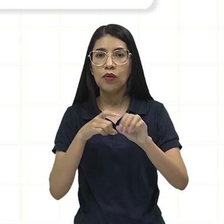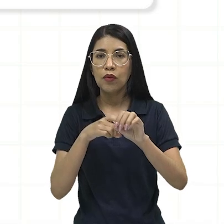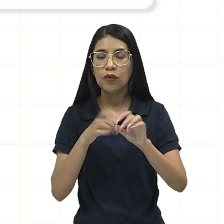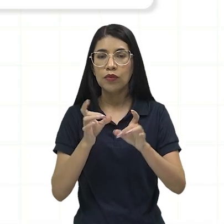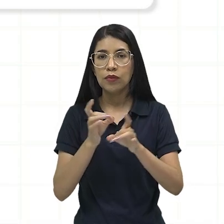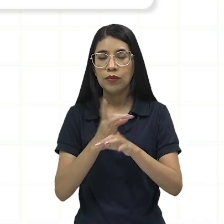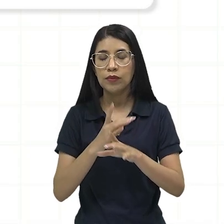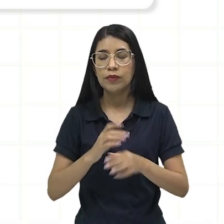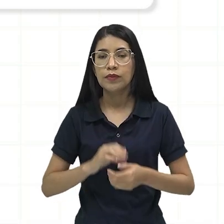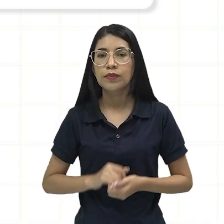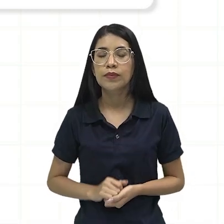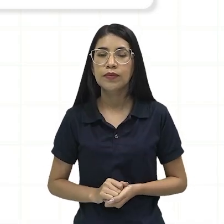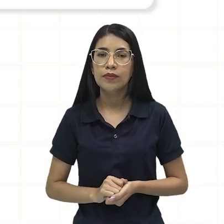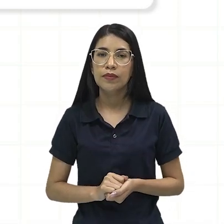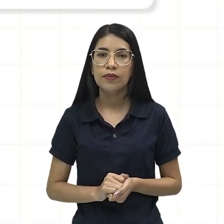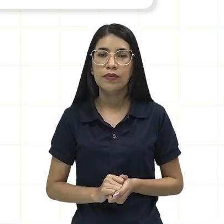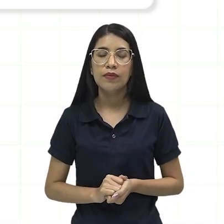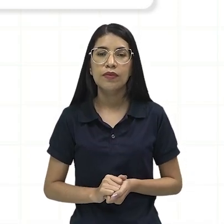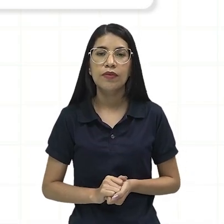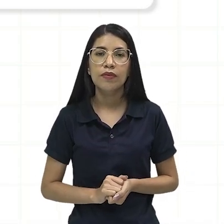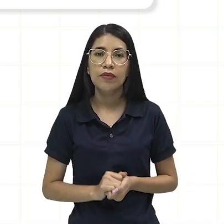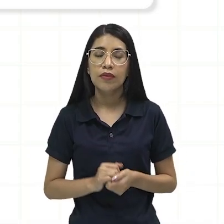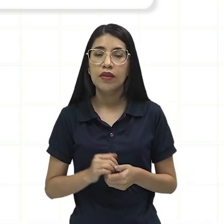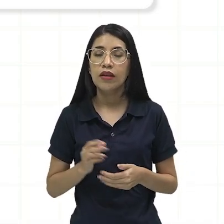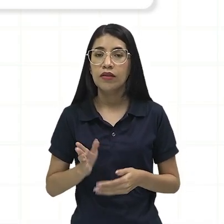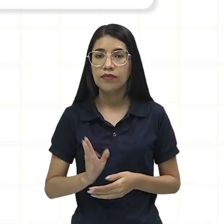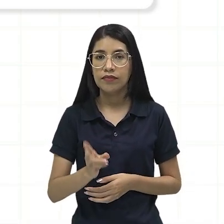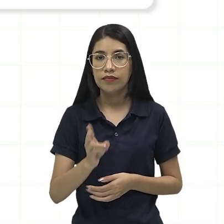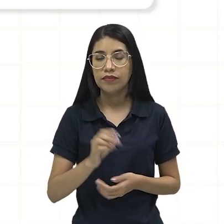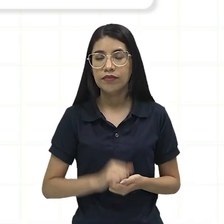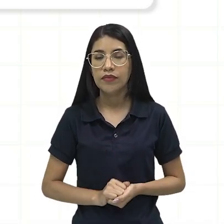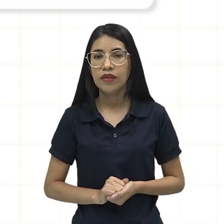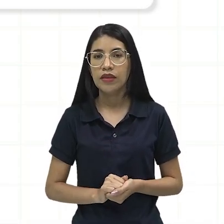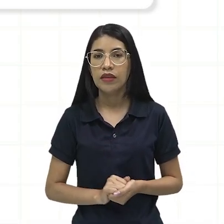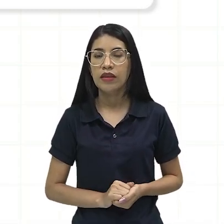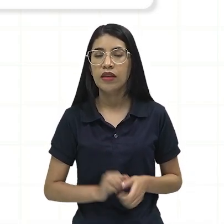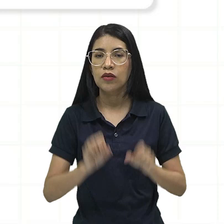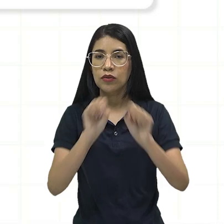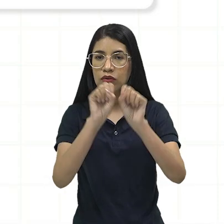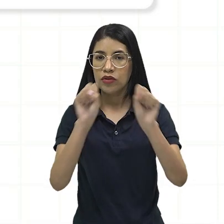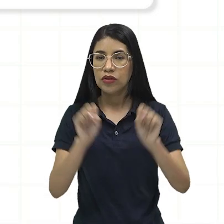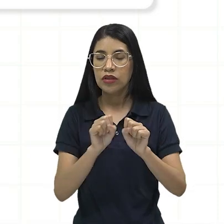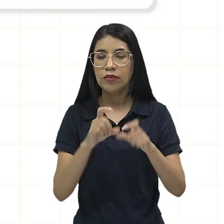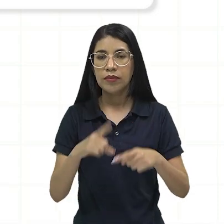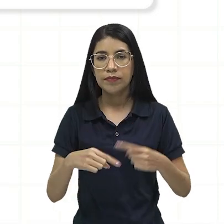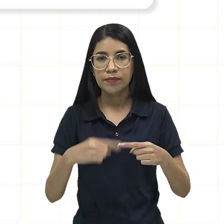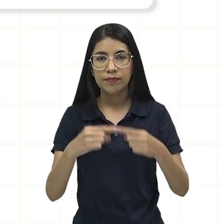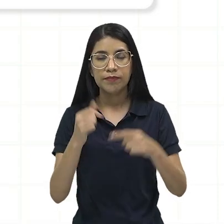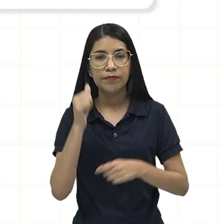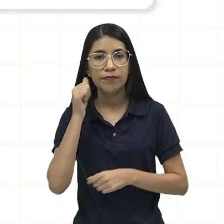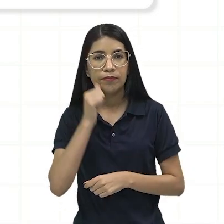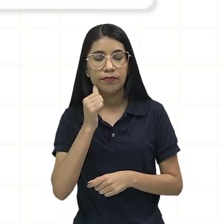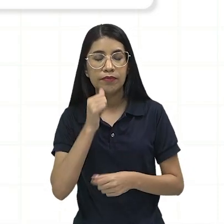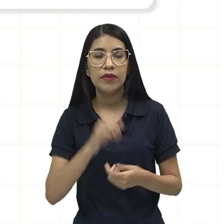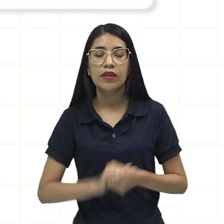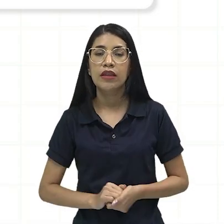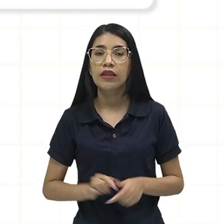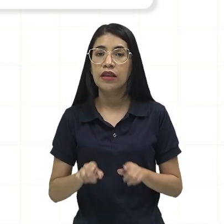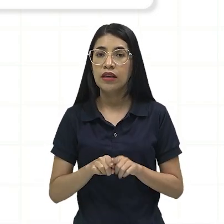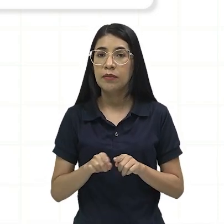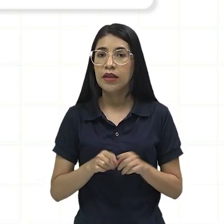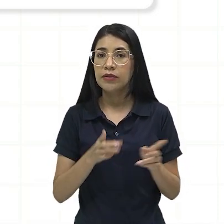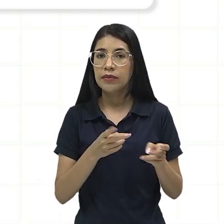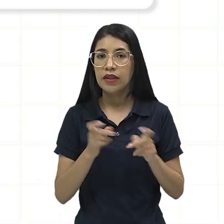esse óvulo, tá certo? Bom, e continuando aí falando desse sistema reprodutor, a gente vai ver que existe